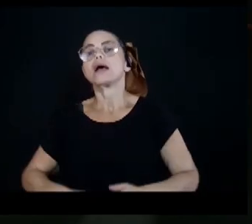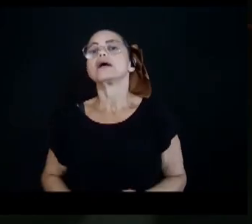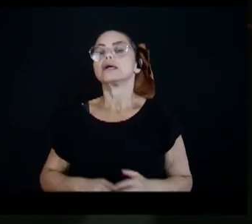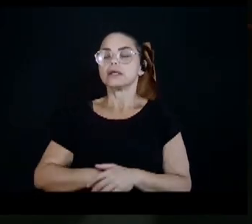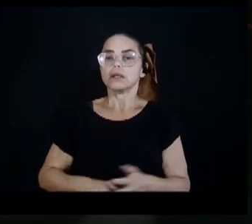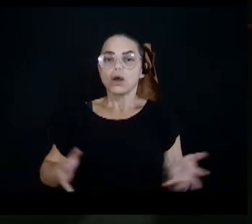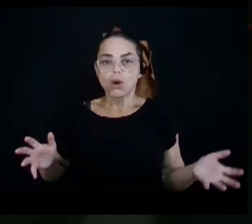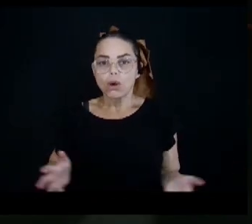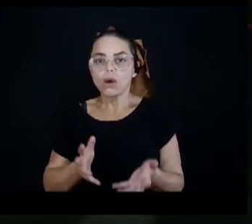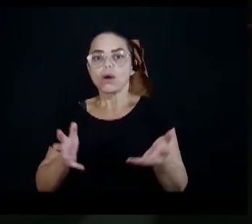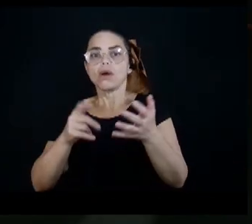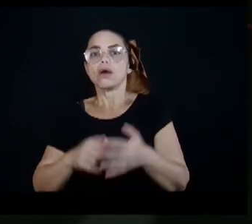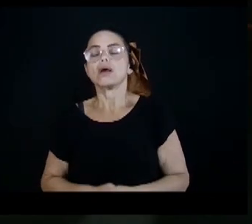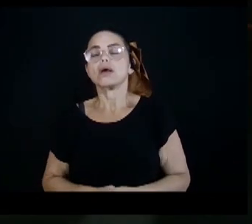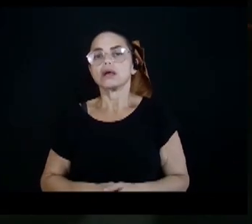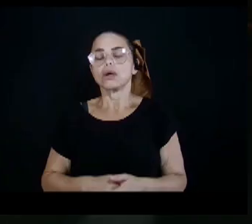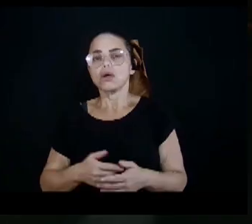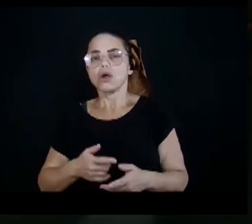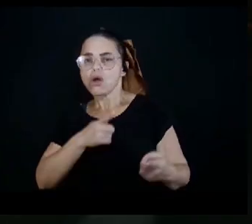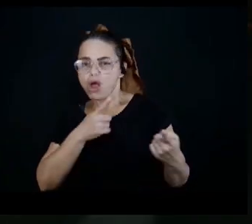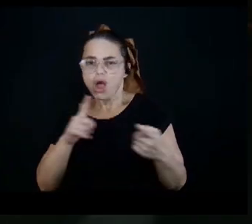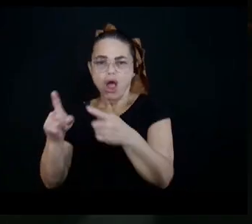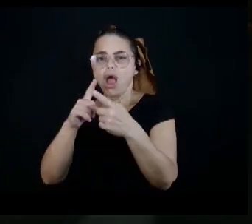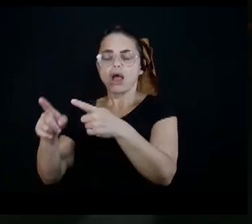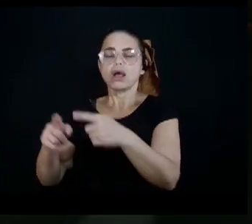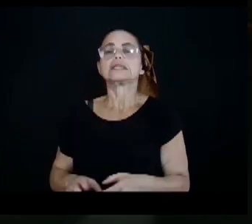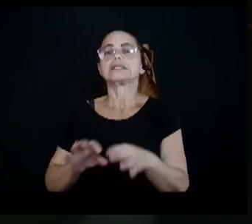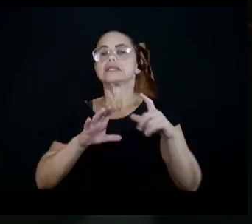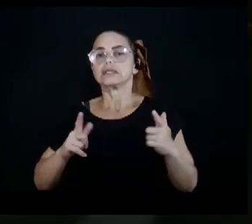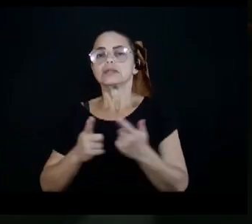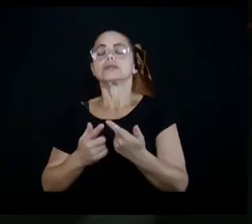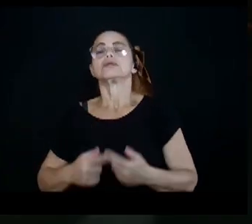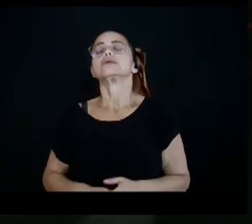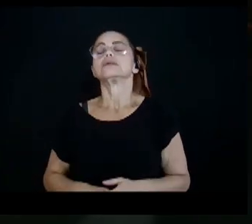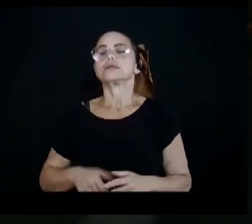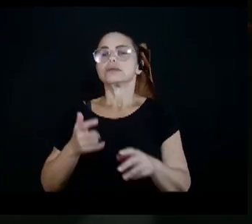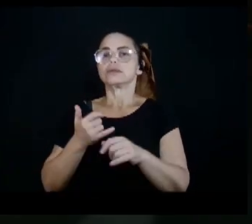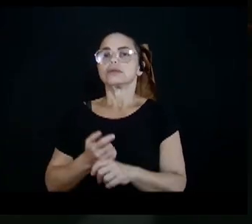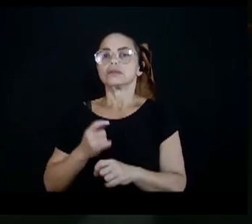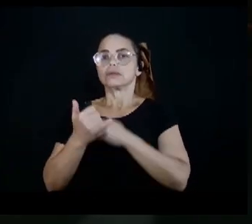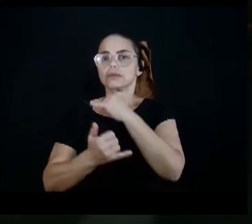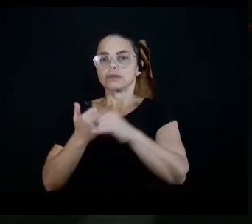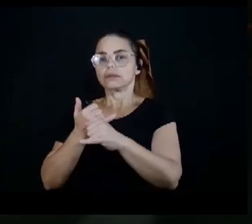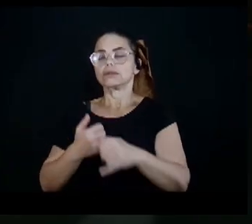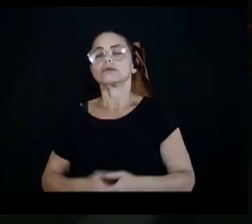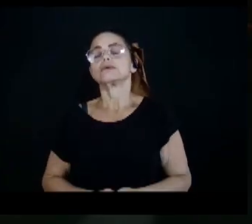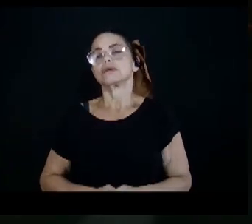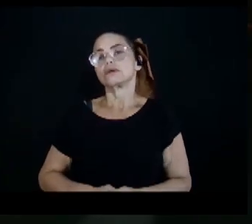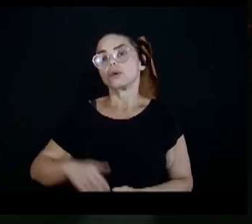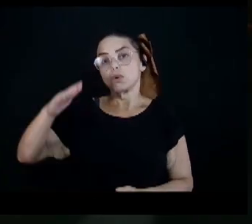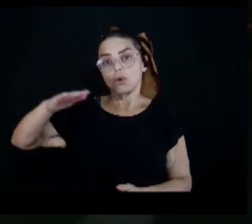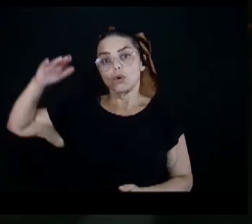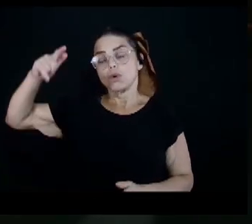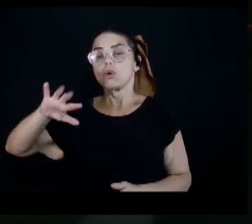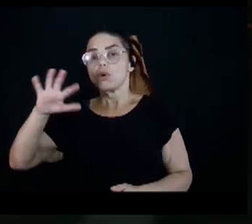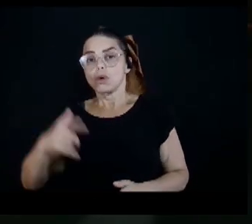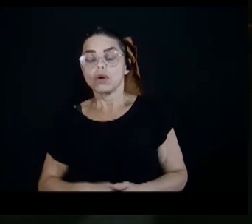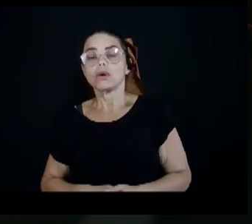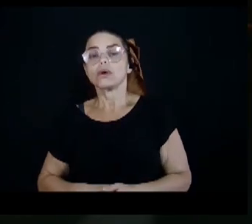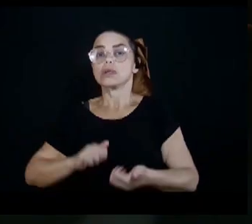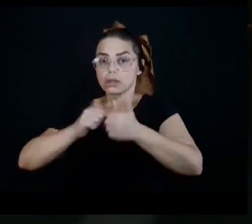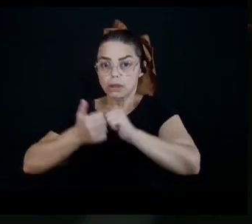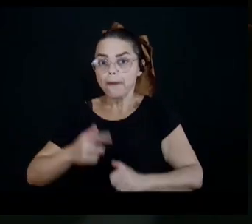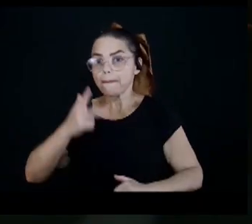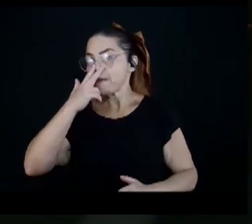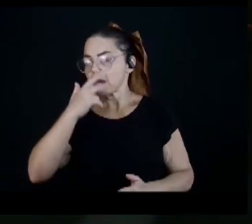ataques coletivos em ambientes virtuais. Bom, para muitos adultos, o que acontece dentro dos jogos parece apenas